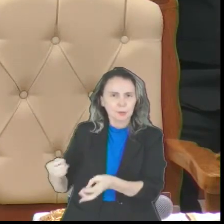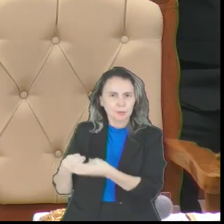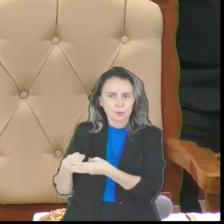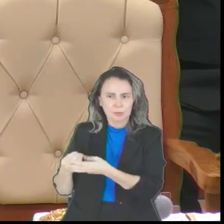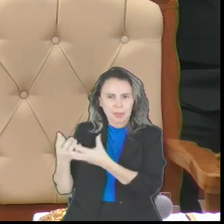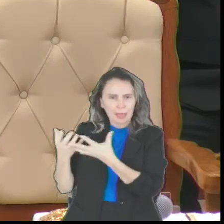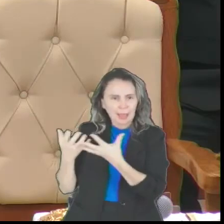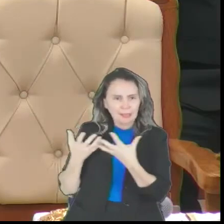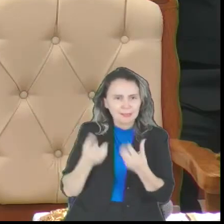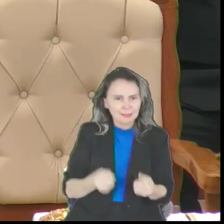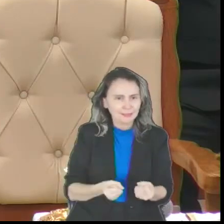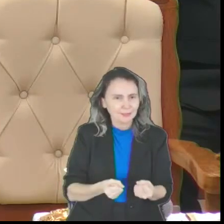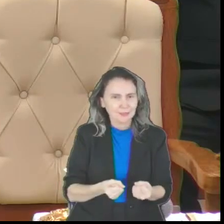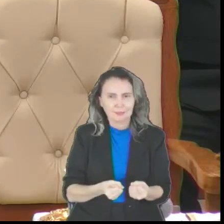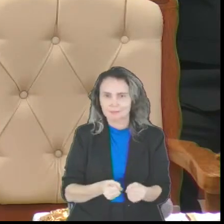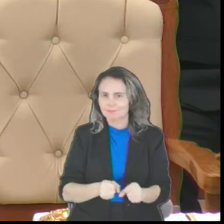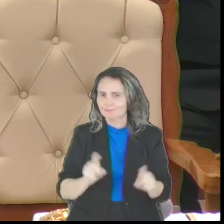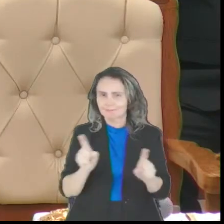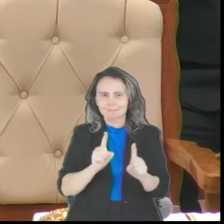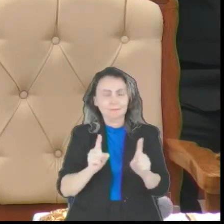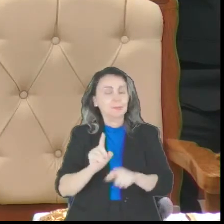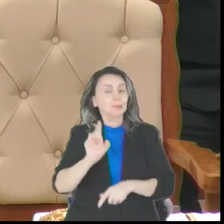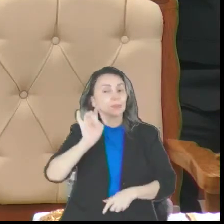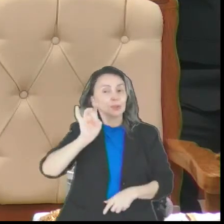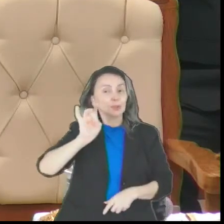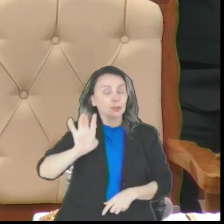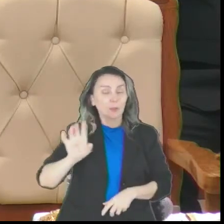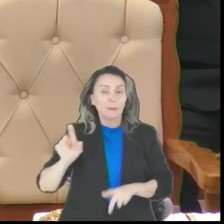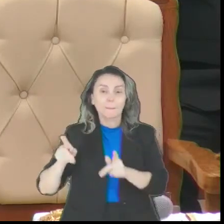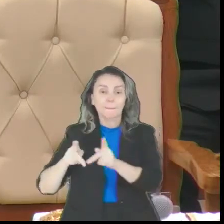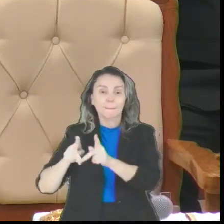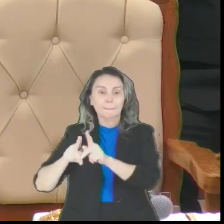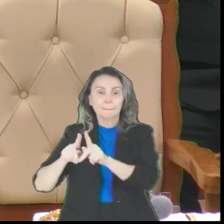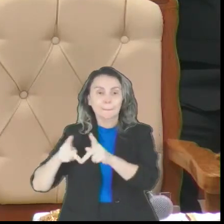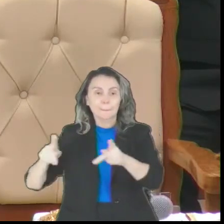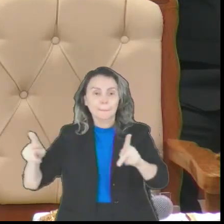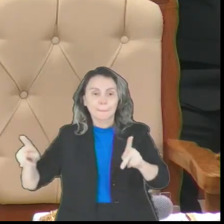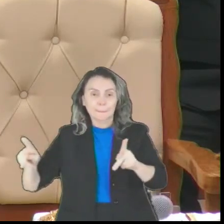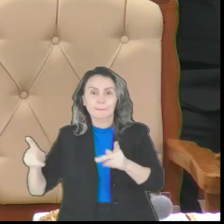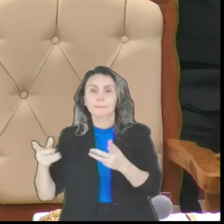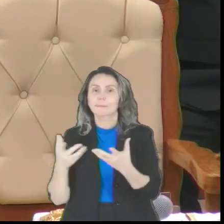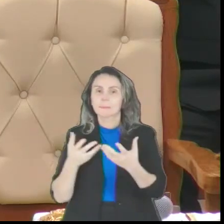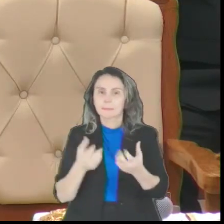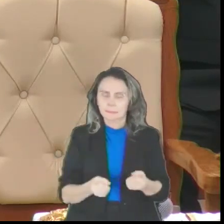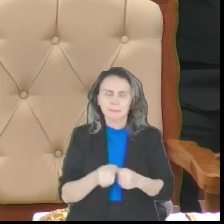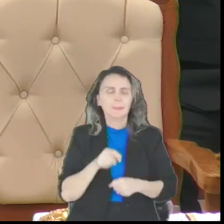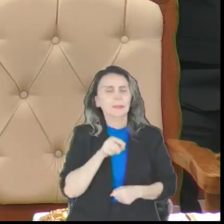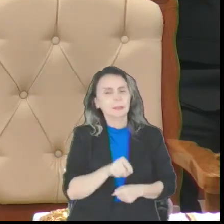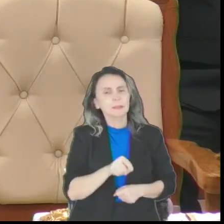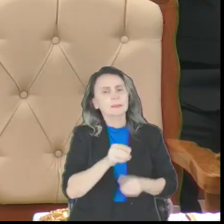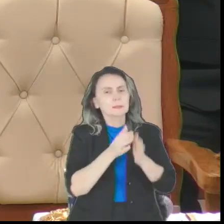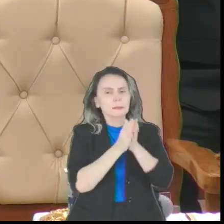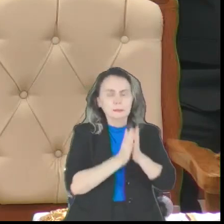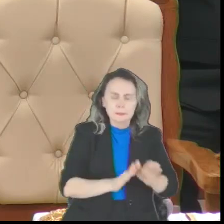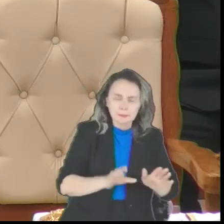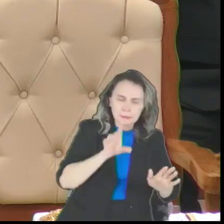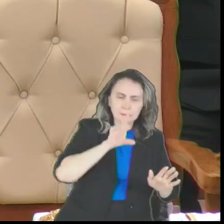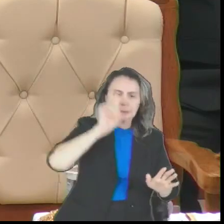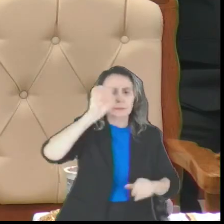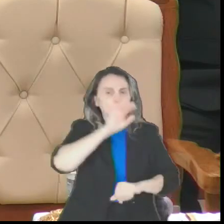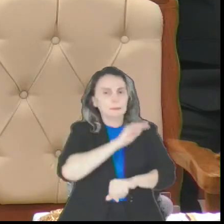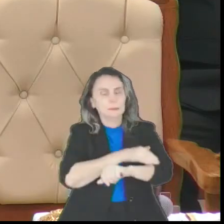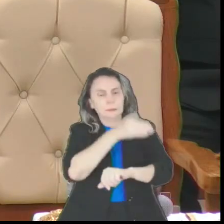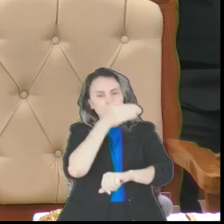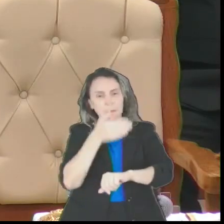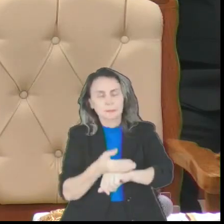aceitavam o Pentateuco. Os samaritanos adoravam a Deus no Monte Gerizim. Eles não esperavam o Messias,